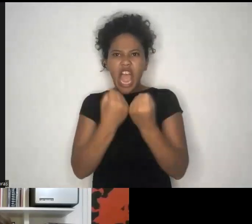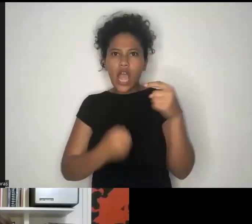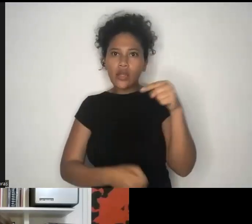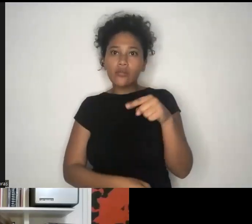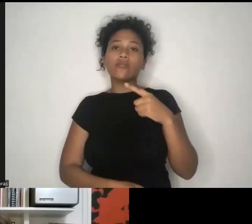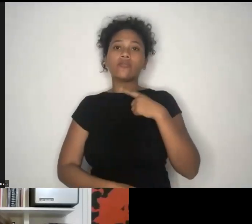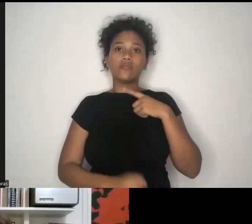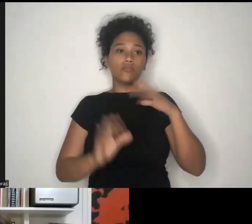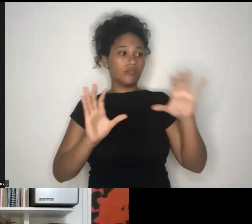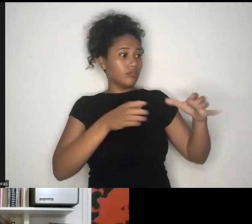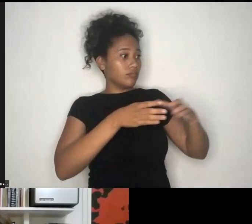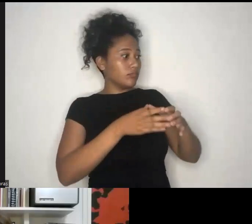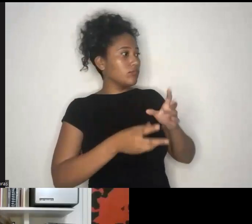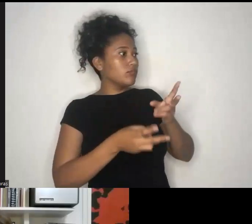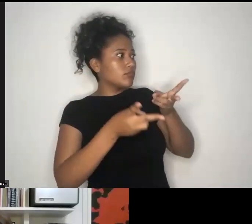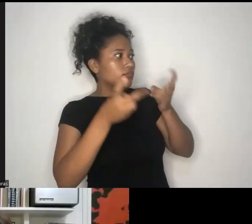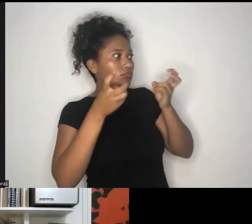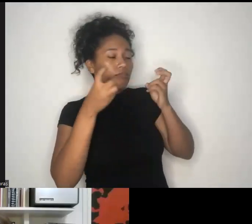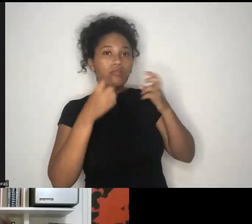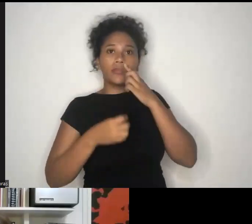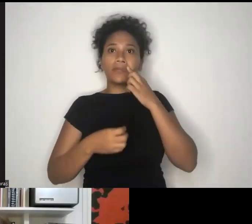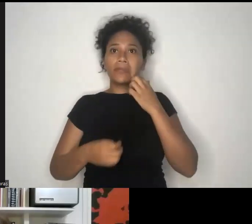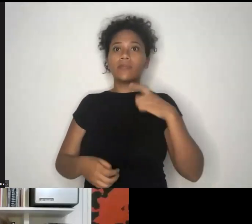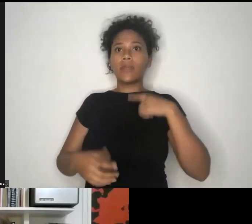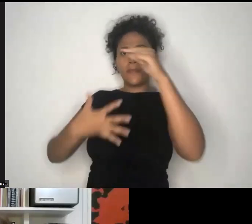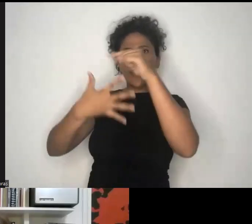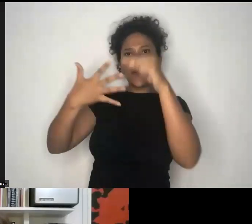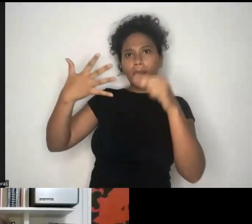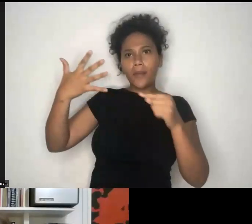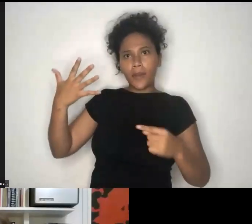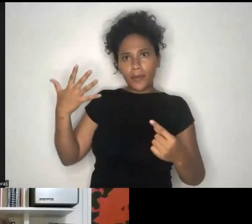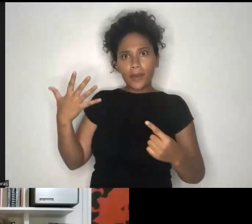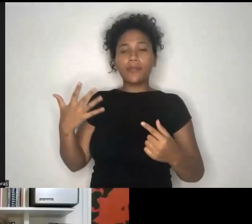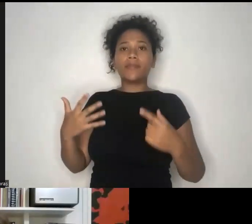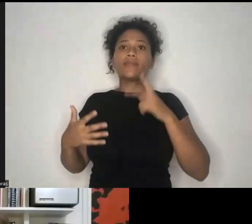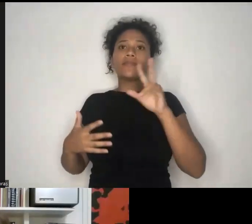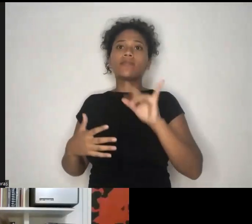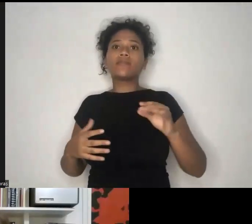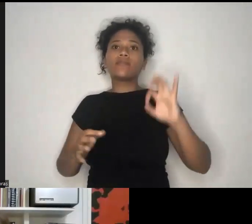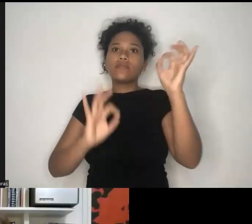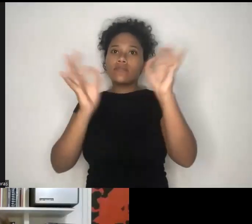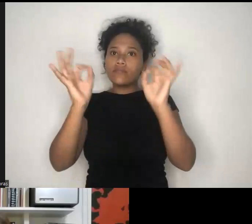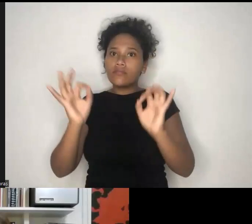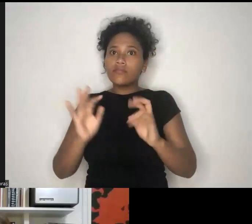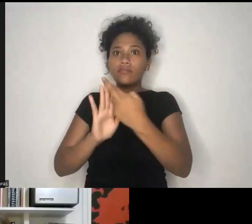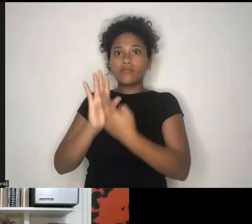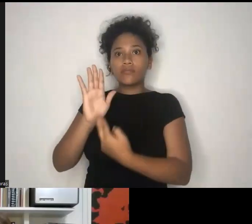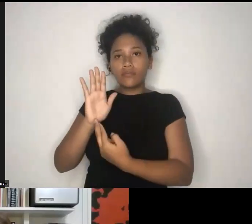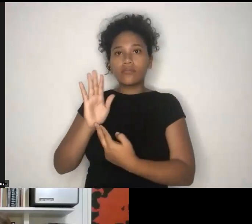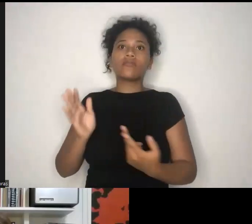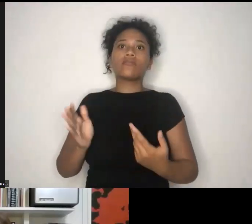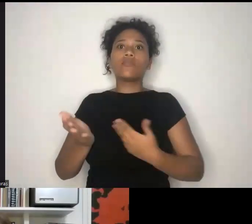todo um time ali para observar a gente vai pegando elementos e desenhando esse roteiro de necessidade começa